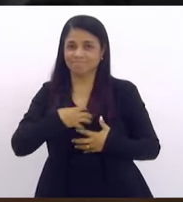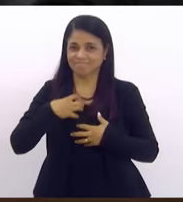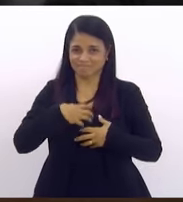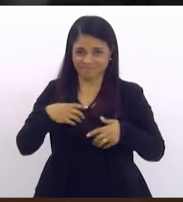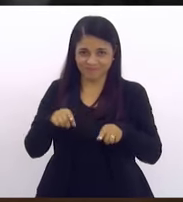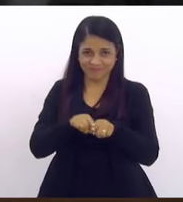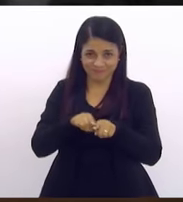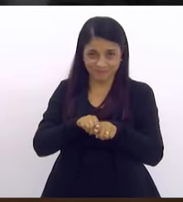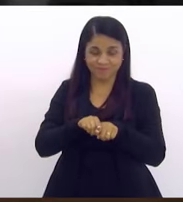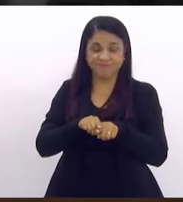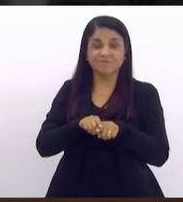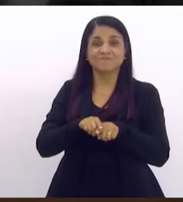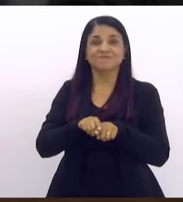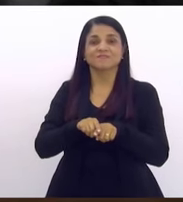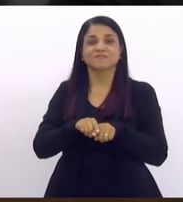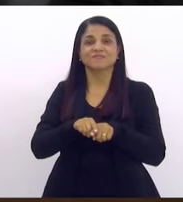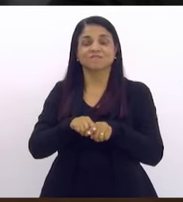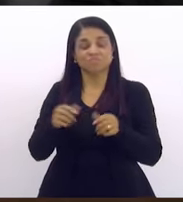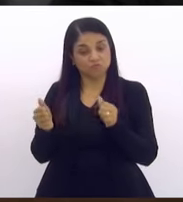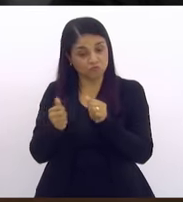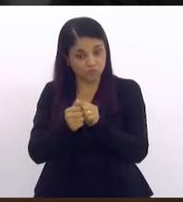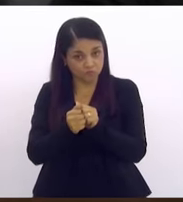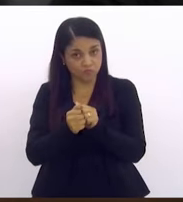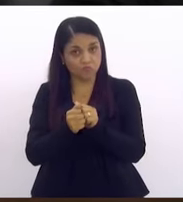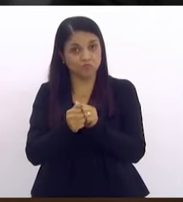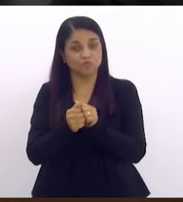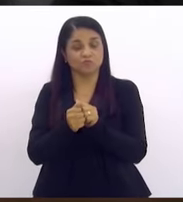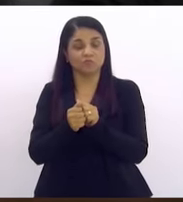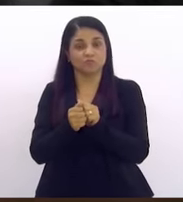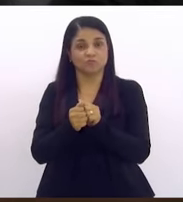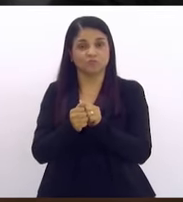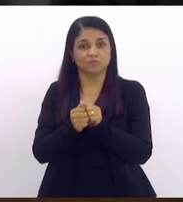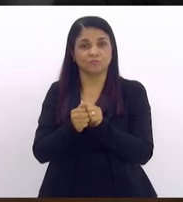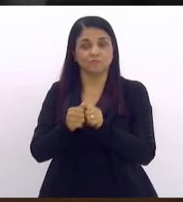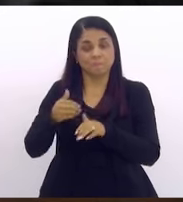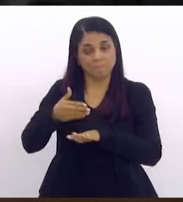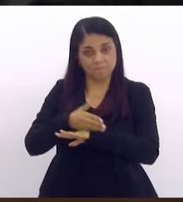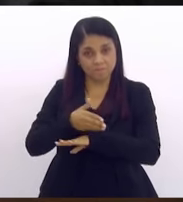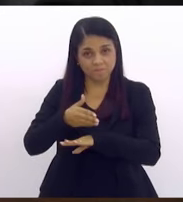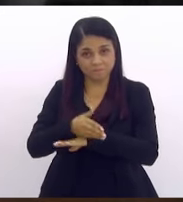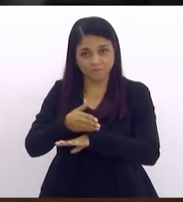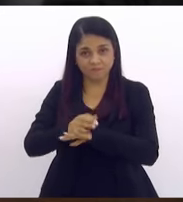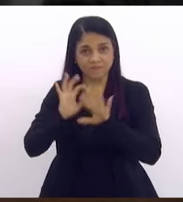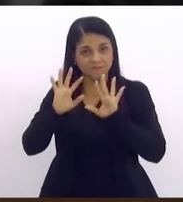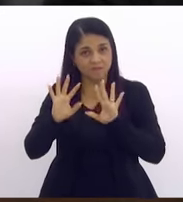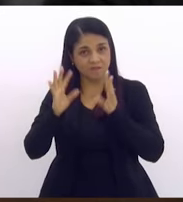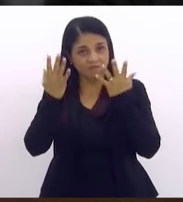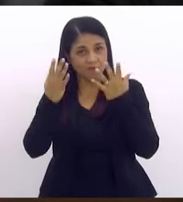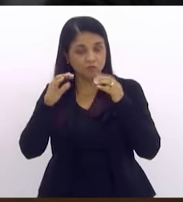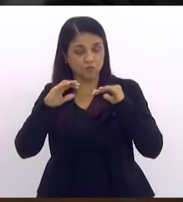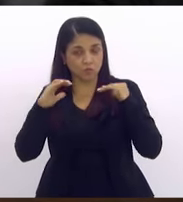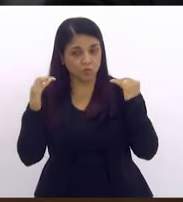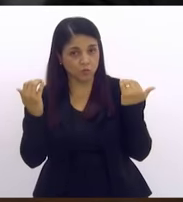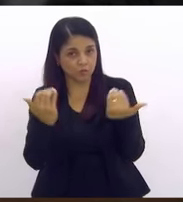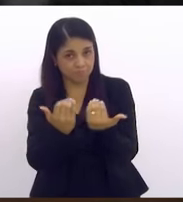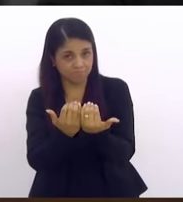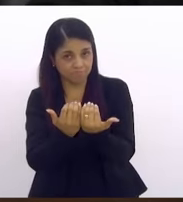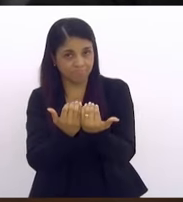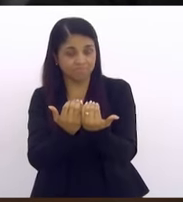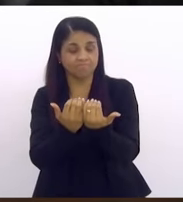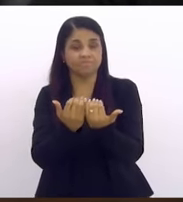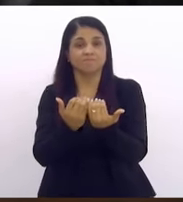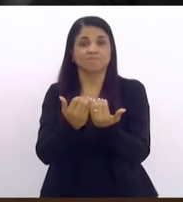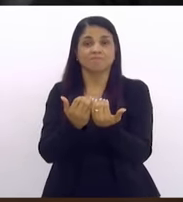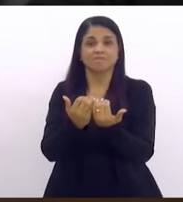e não foram poucas estávamos juntos eh esteve presente em eventos como simples congressista